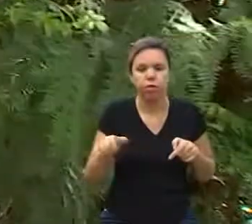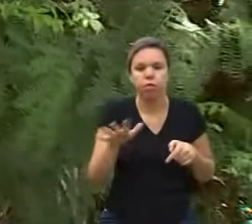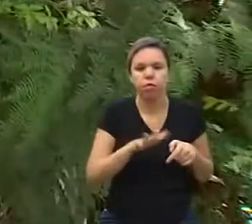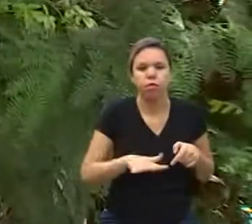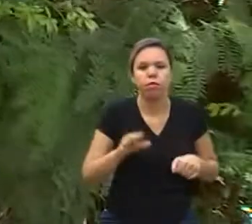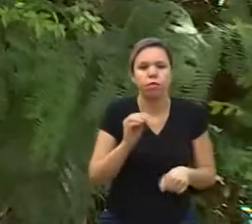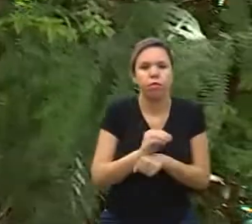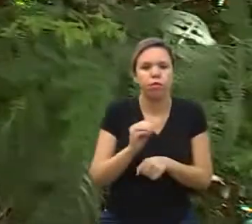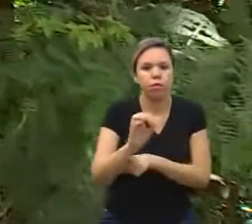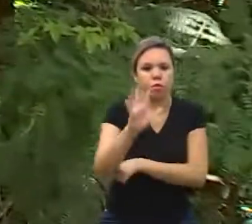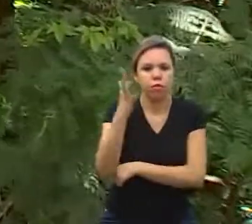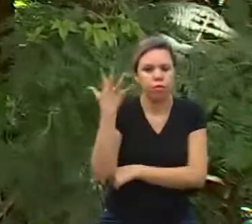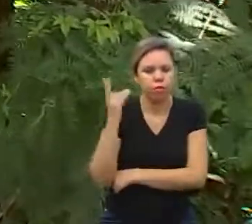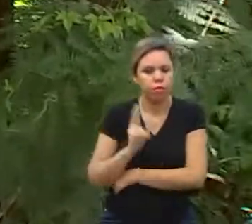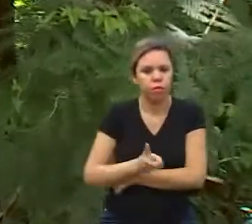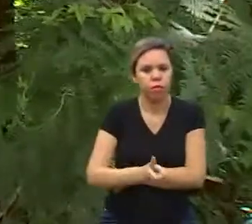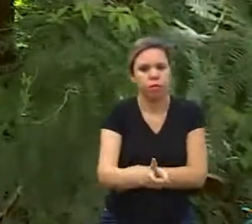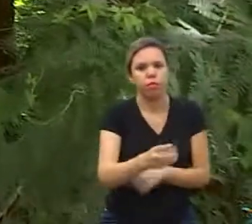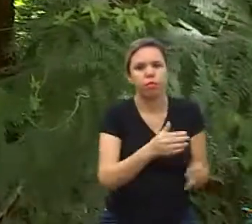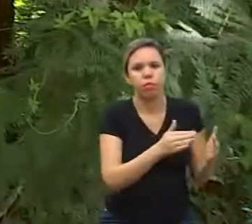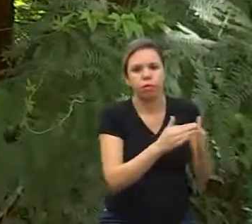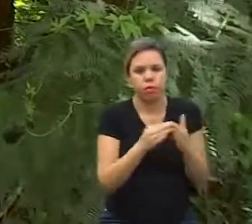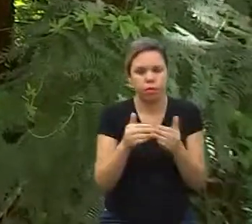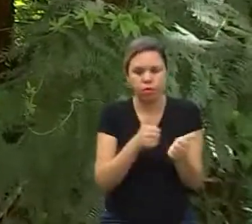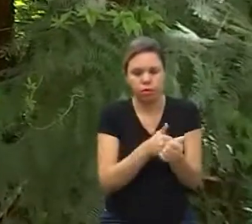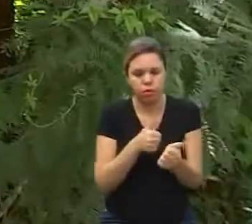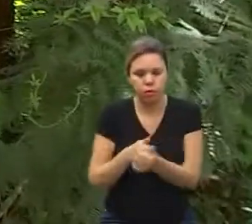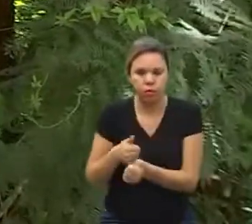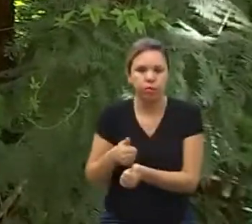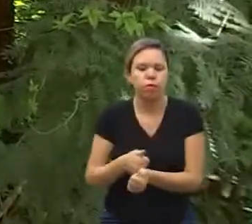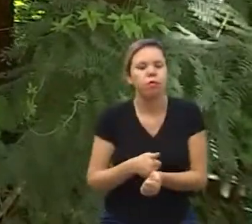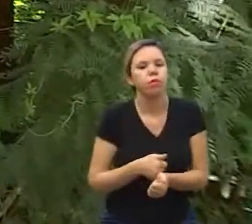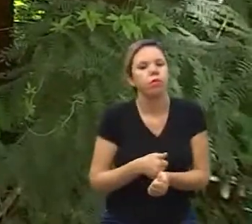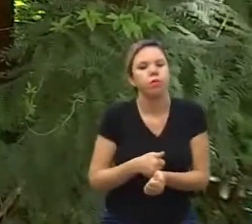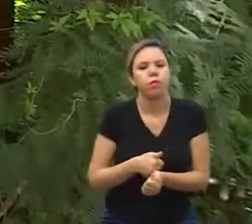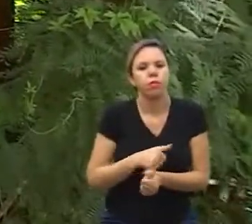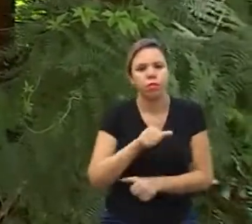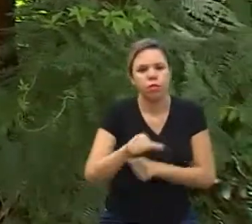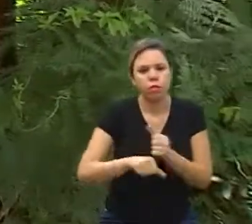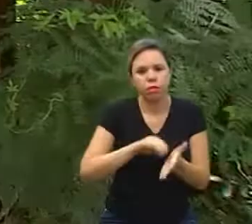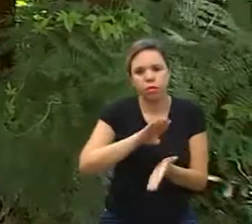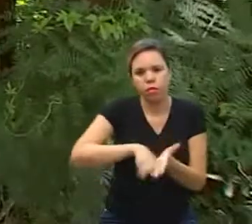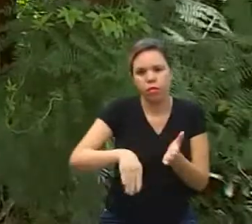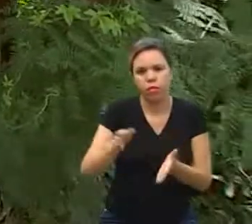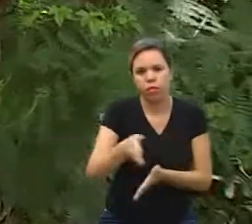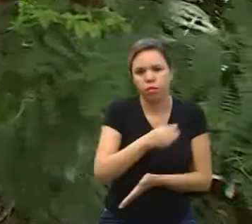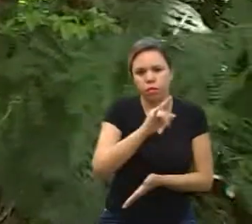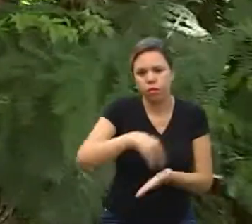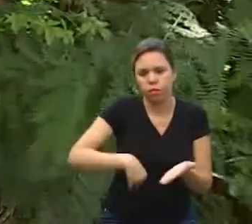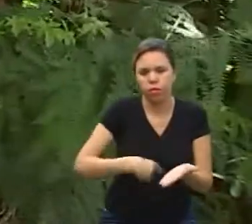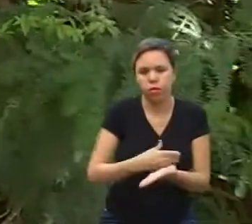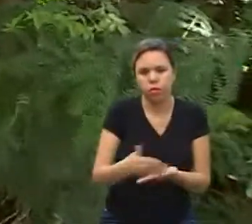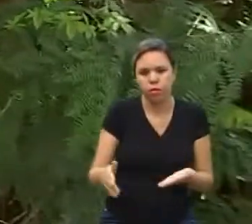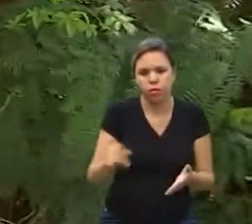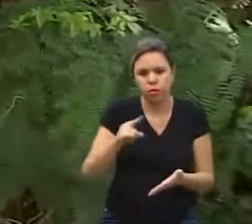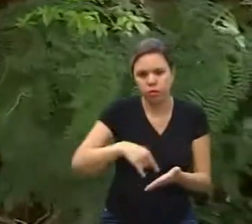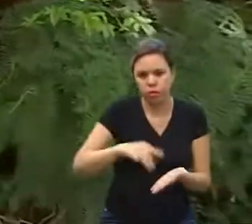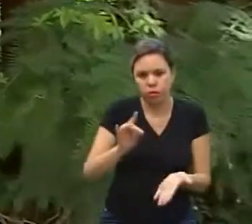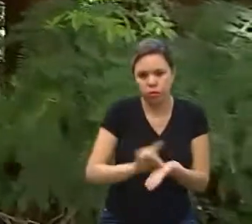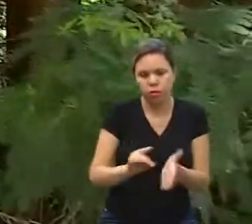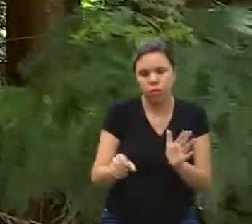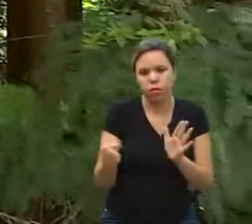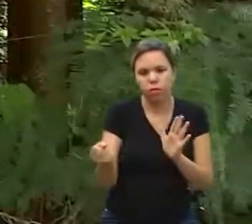com áreas de proteção permanente vizinhas que foram destombados. Inicialmente eles foram